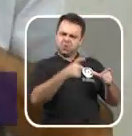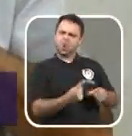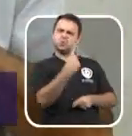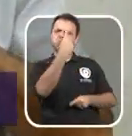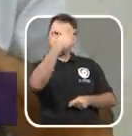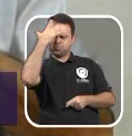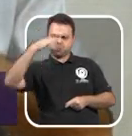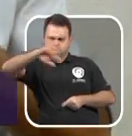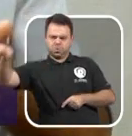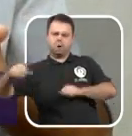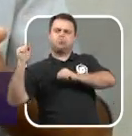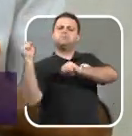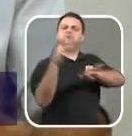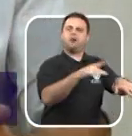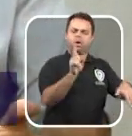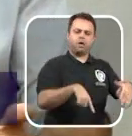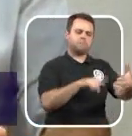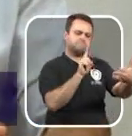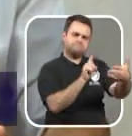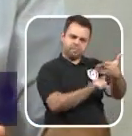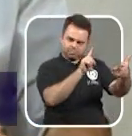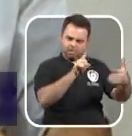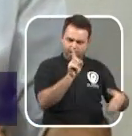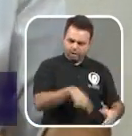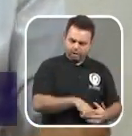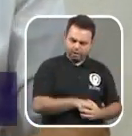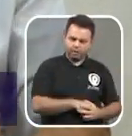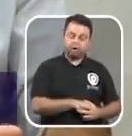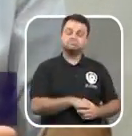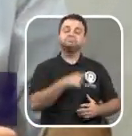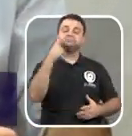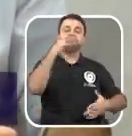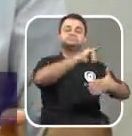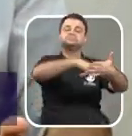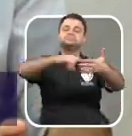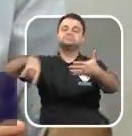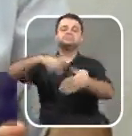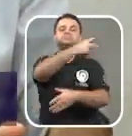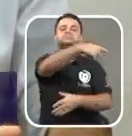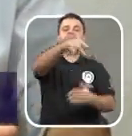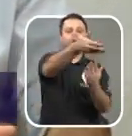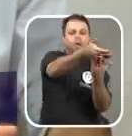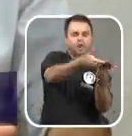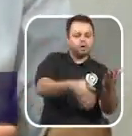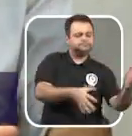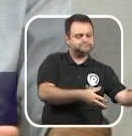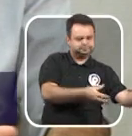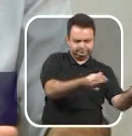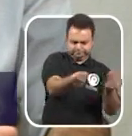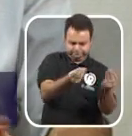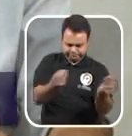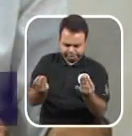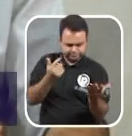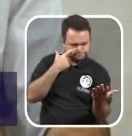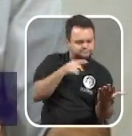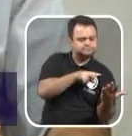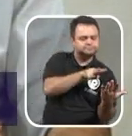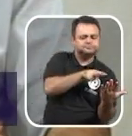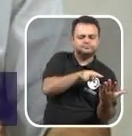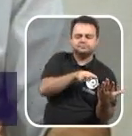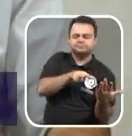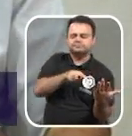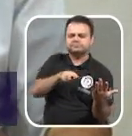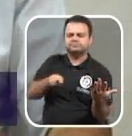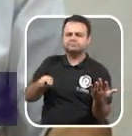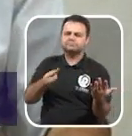lugar. Aí a gente pega a folha de ponto, coisa estranhíssima. Esses trabalhadores que a gente desconfia, ou que